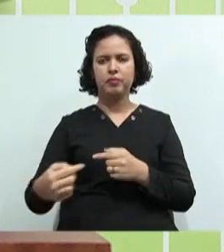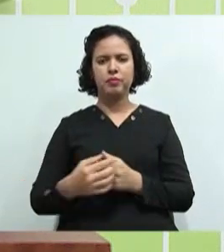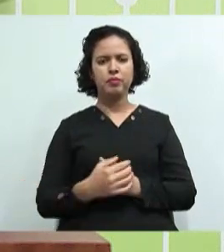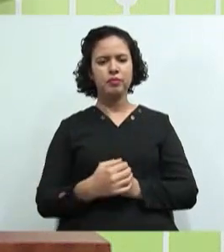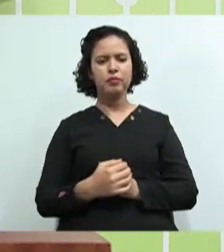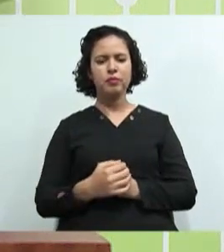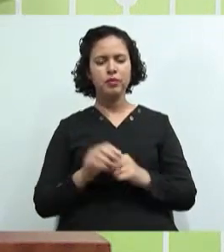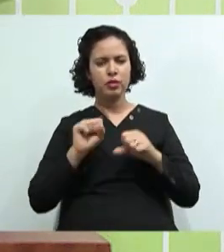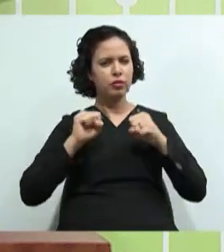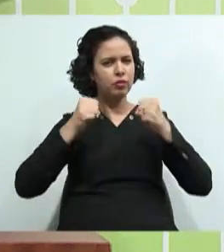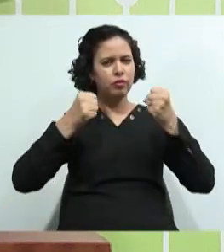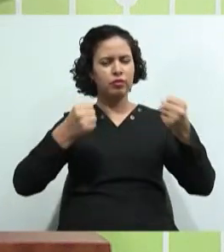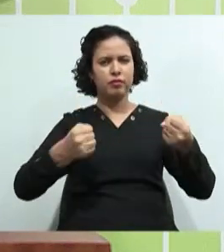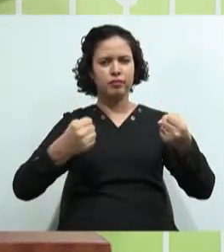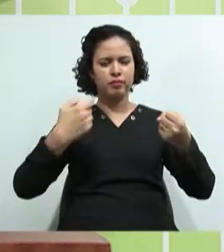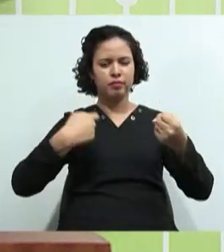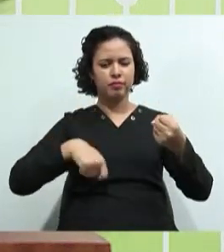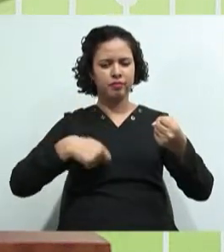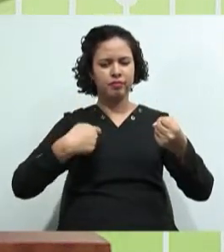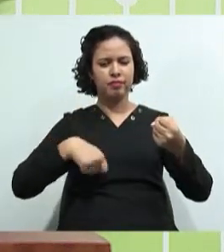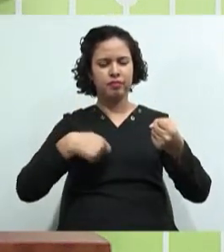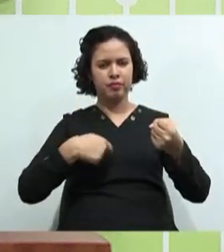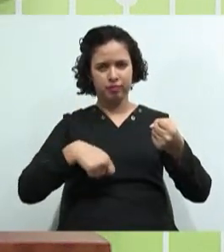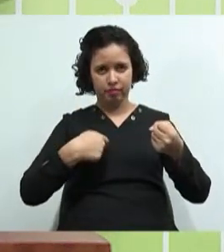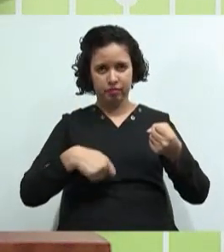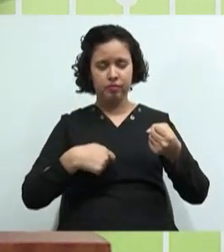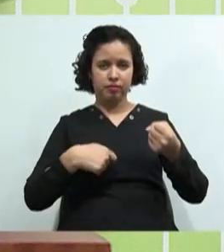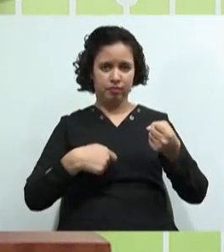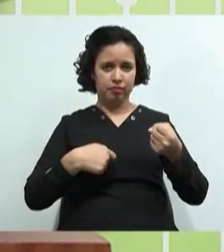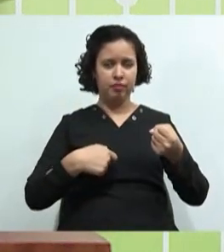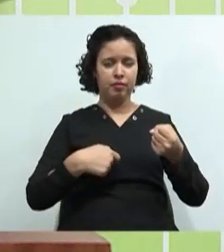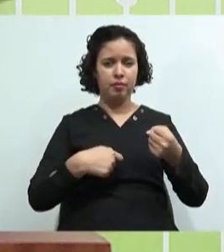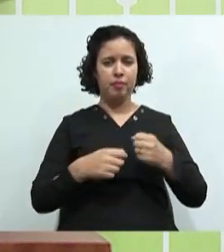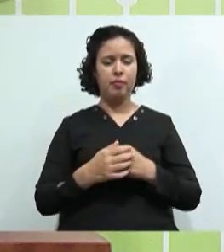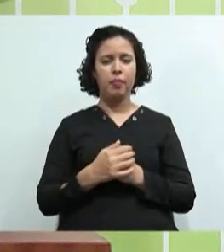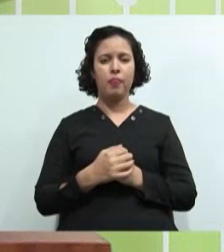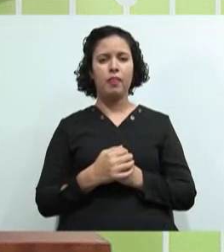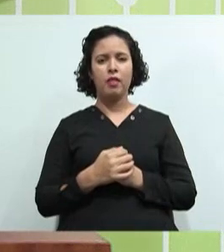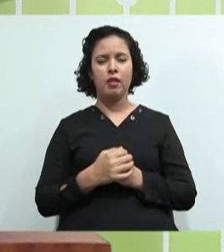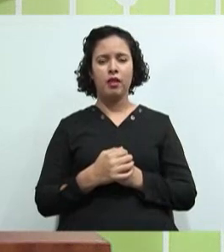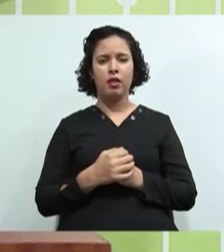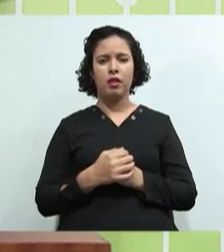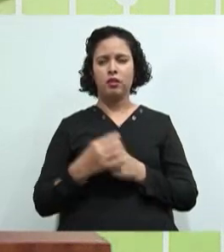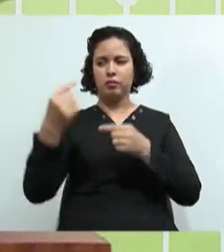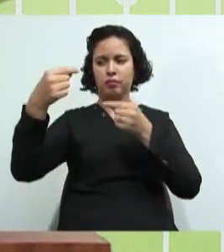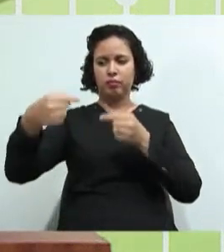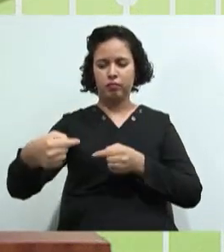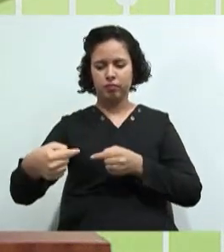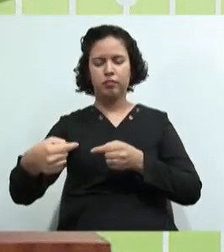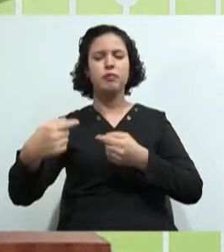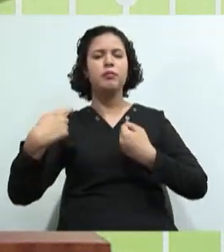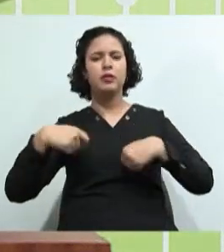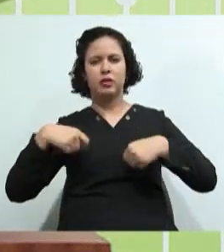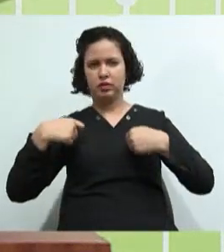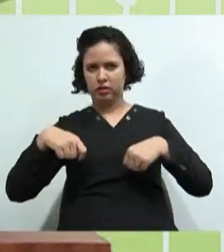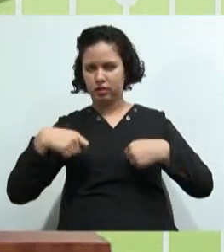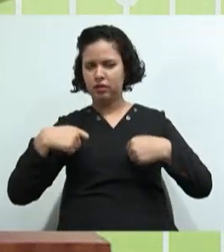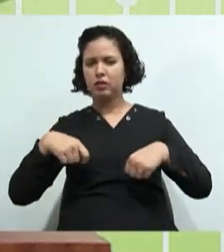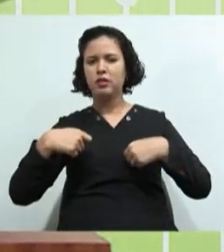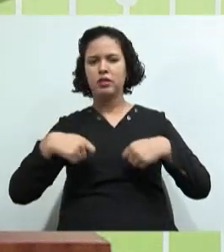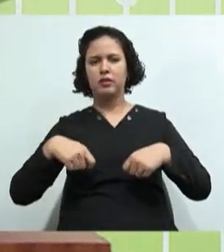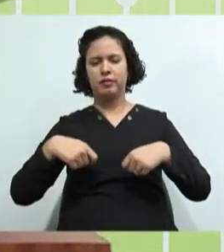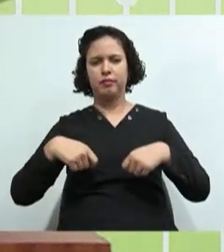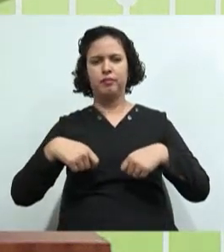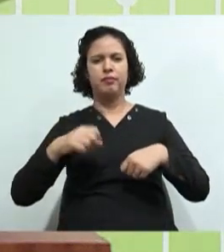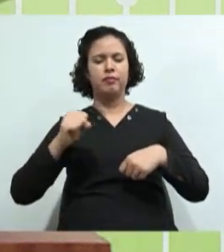uma coisa, será que para você alcançar algo satisfatório, tem que ser desafiador? Claro que tem. Claro que